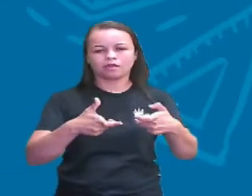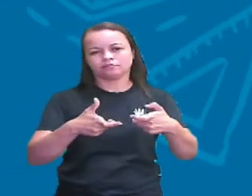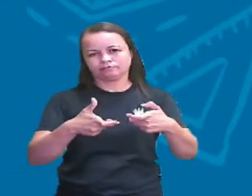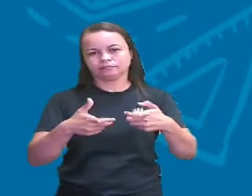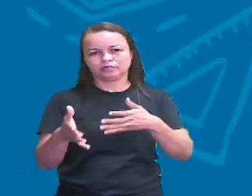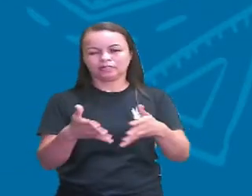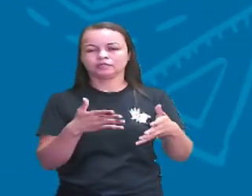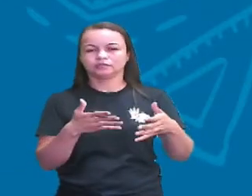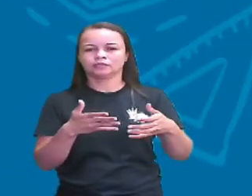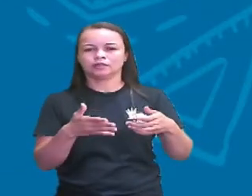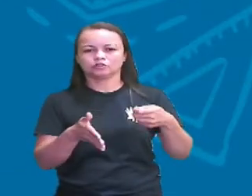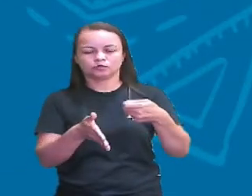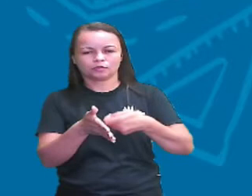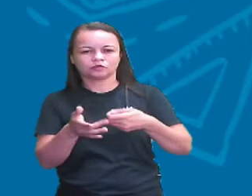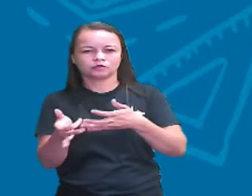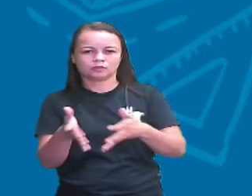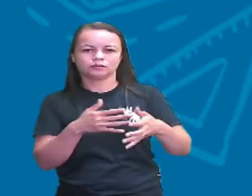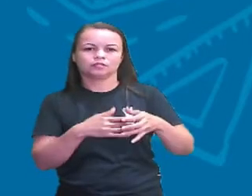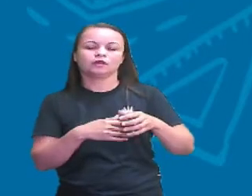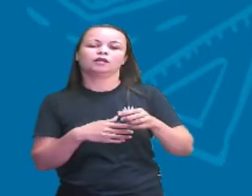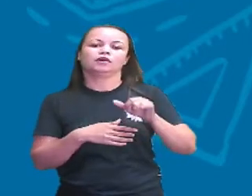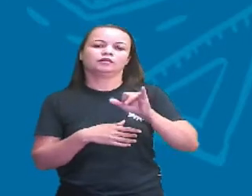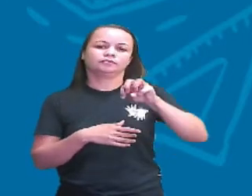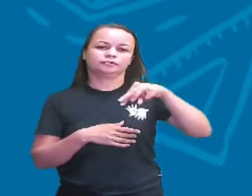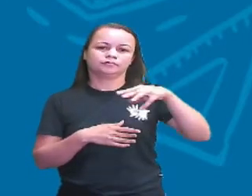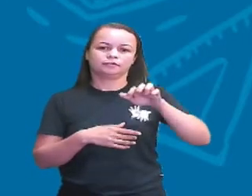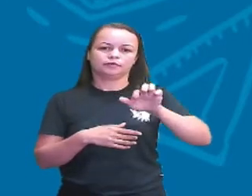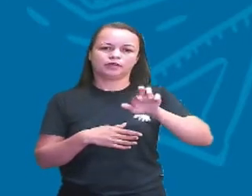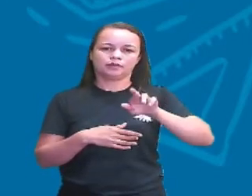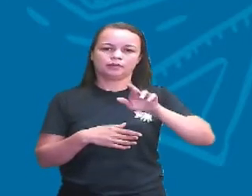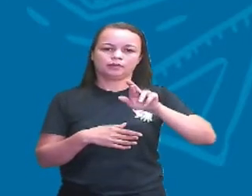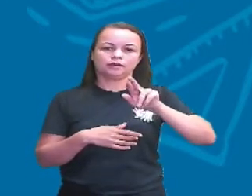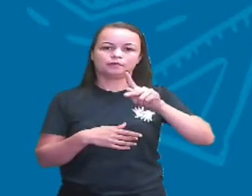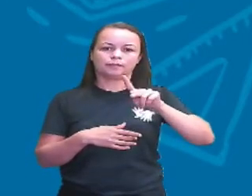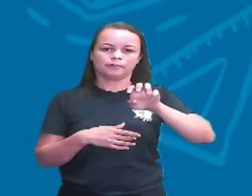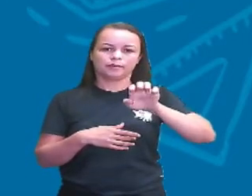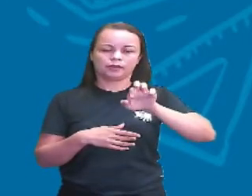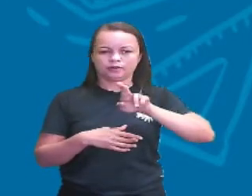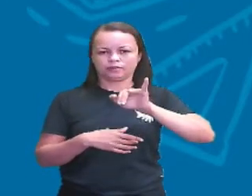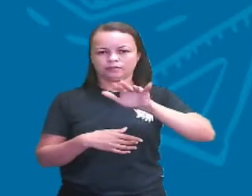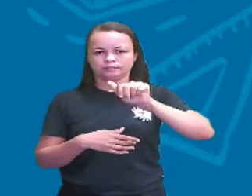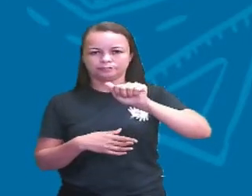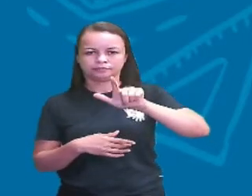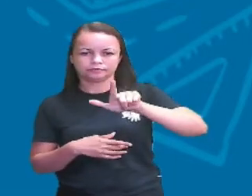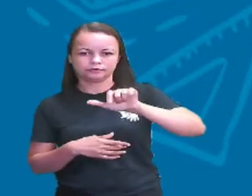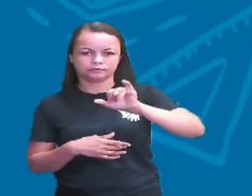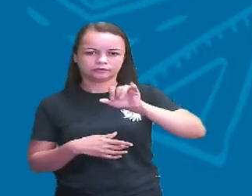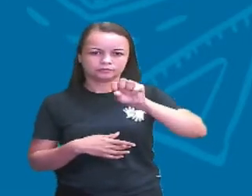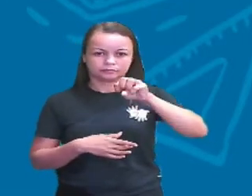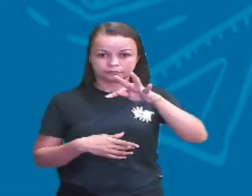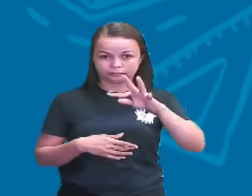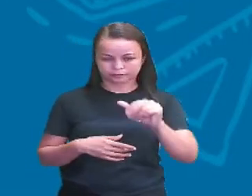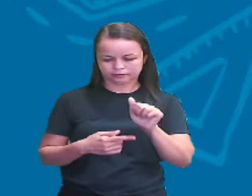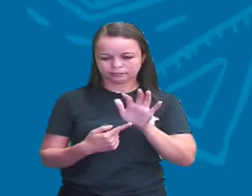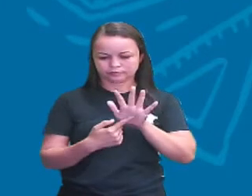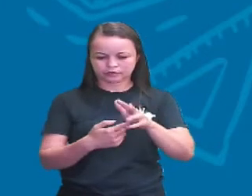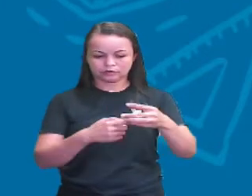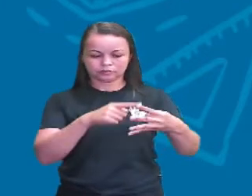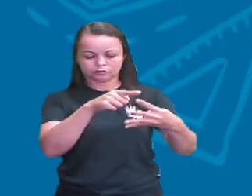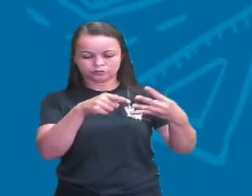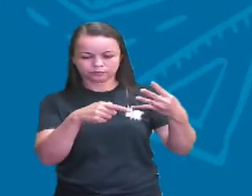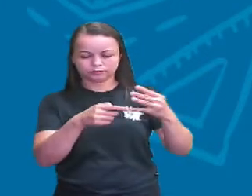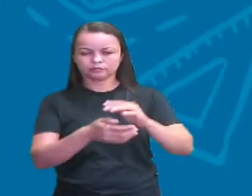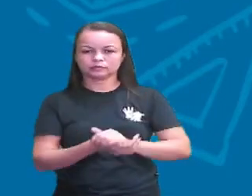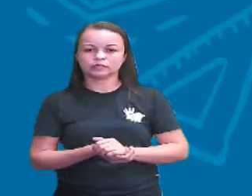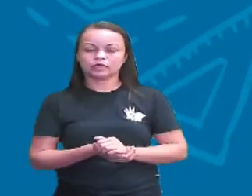potências imperialistas e algumas regiões do mundo, né, para que essa dominação se tornasse efetiva. Nós temos a